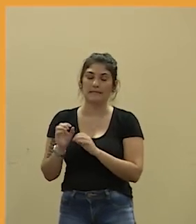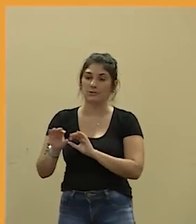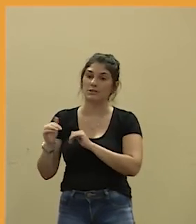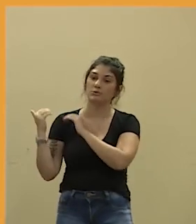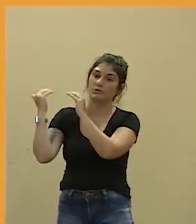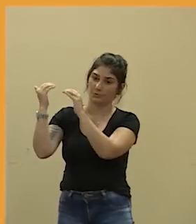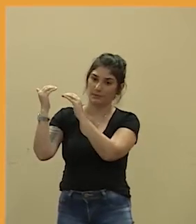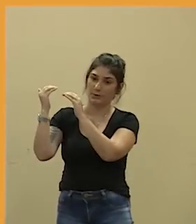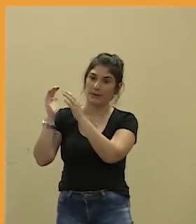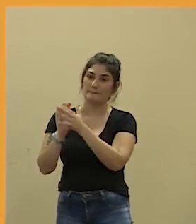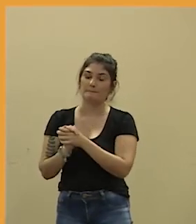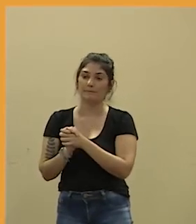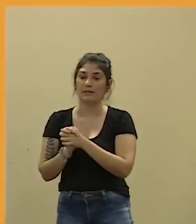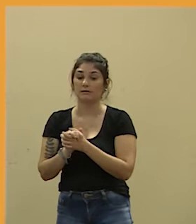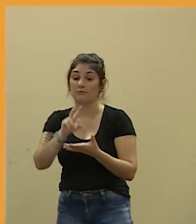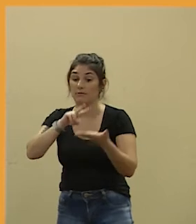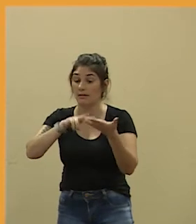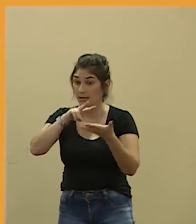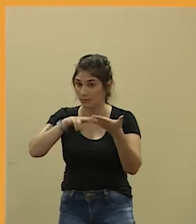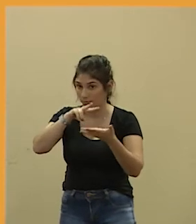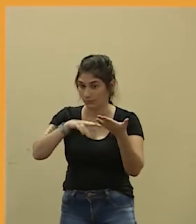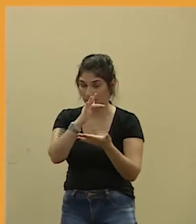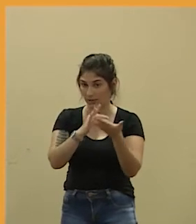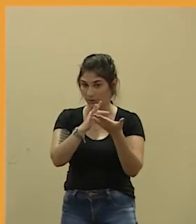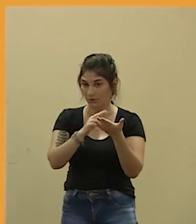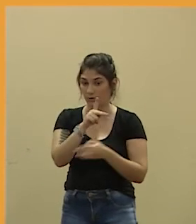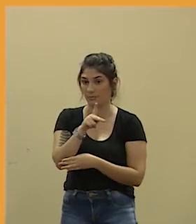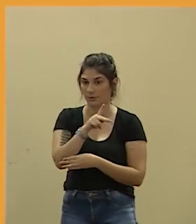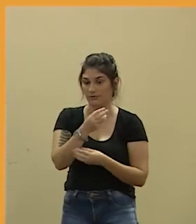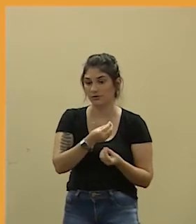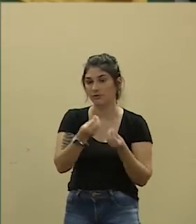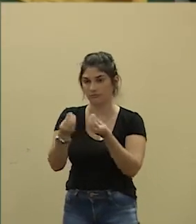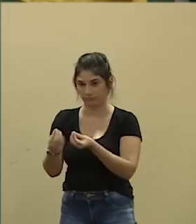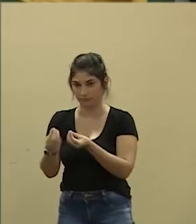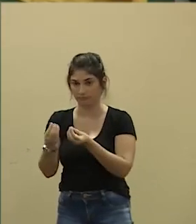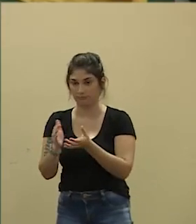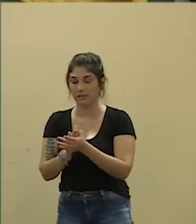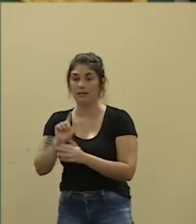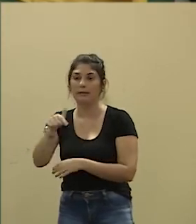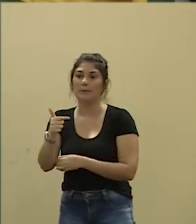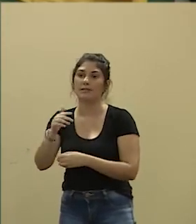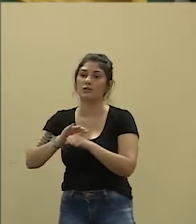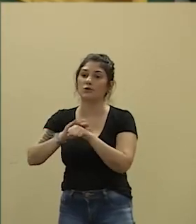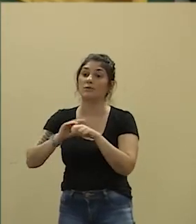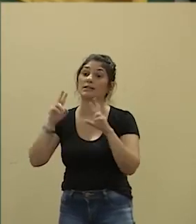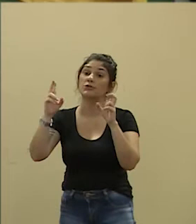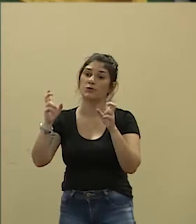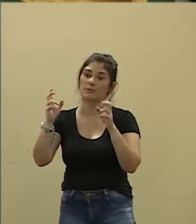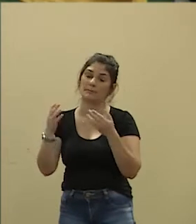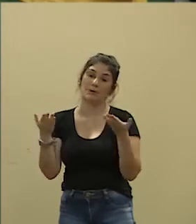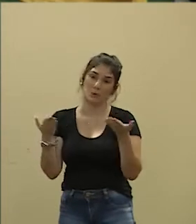de uma olhada nos vídeos no texto o professor indicou hoje estou sem tempo amanhã de manhã conversamos sobre o assunto que a gente sabe que hoje ele mandaria um áudio no